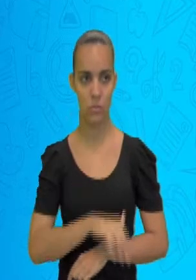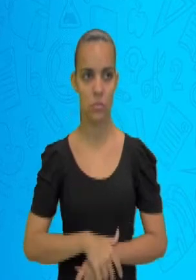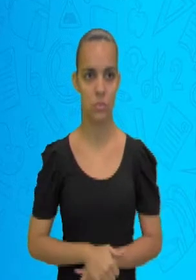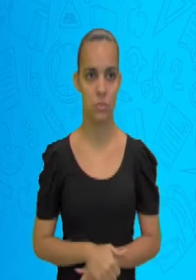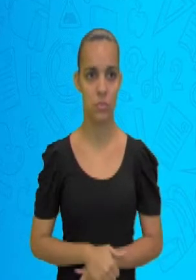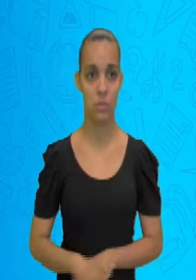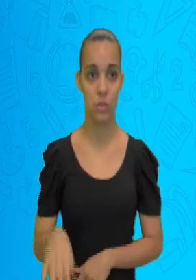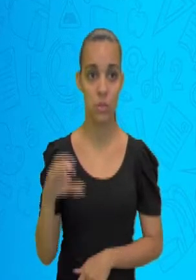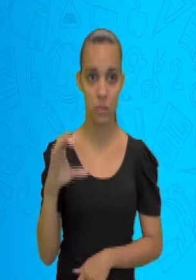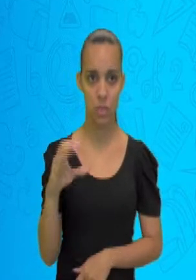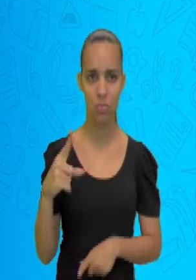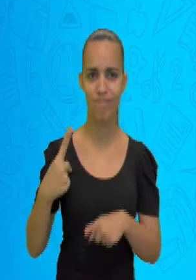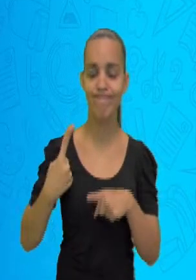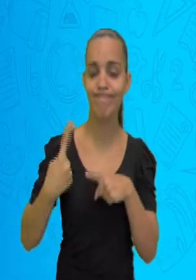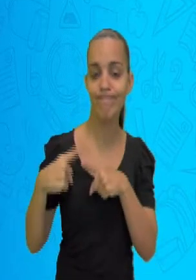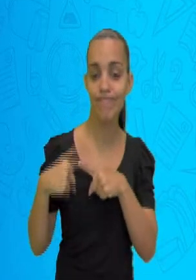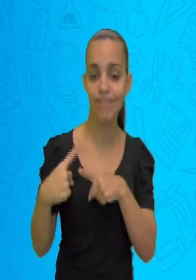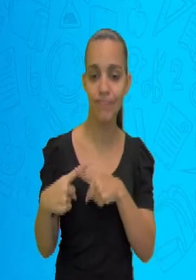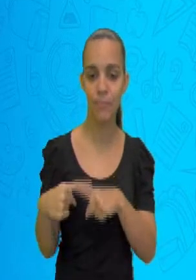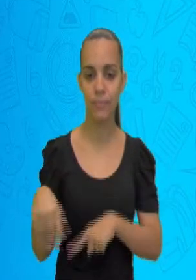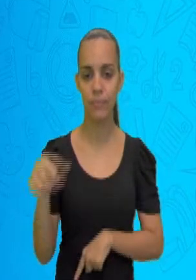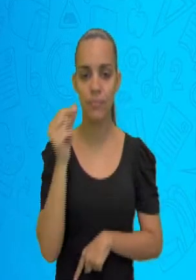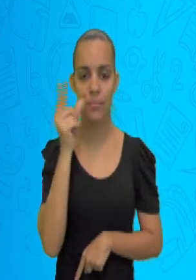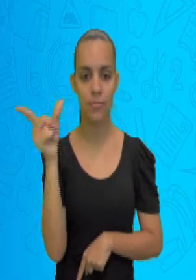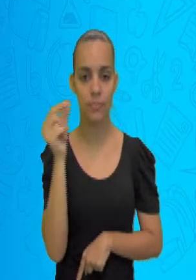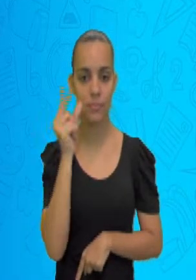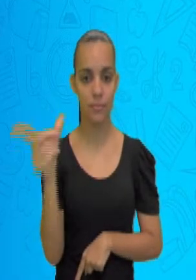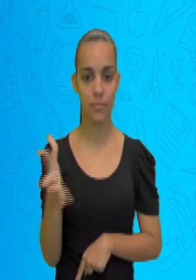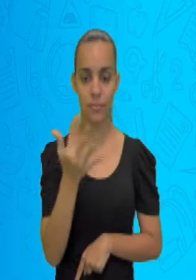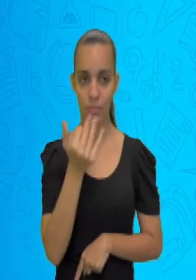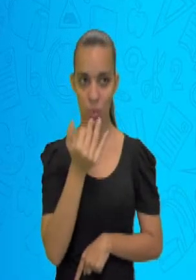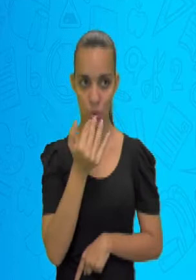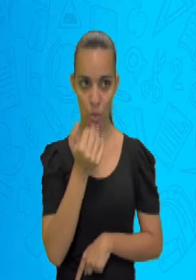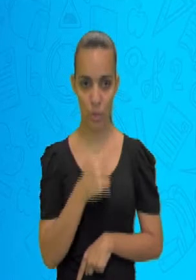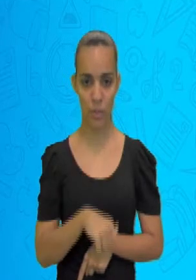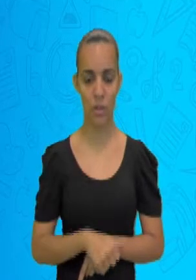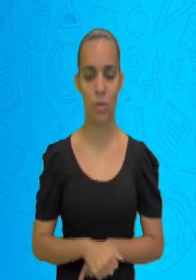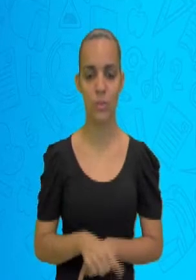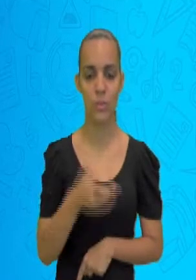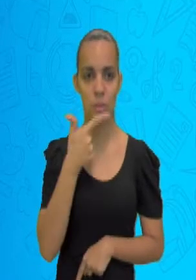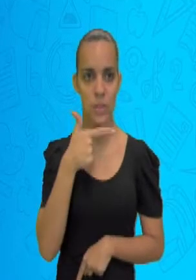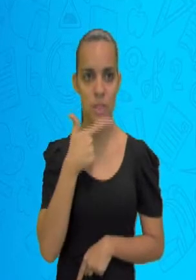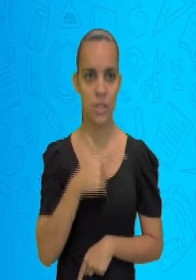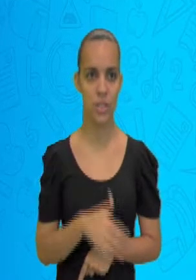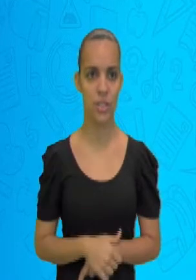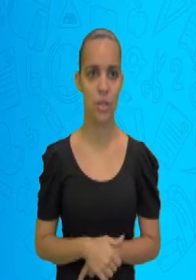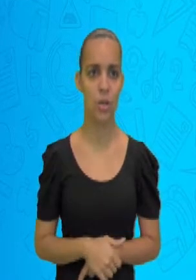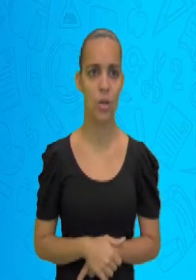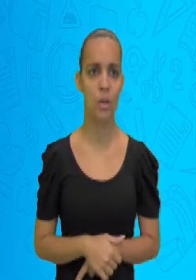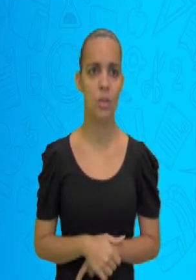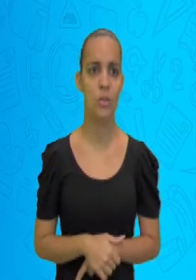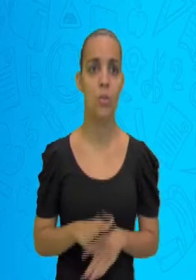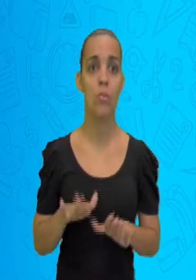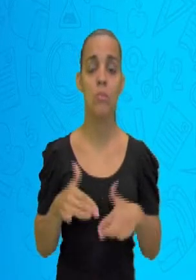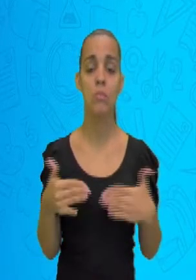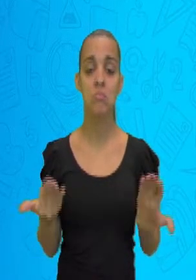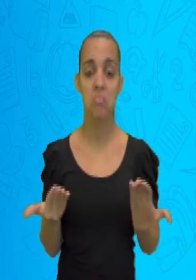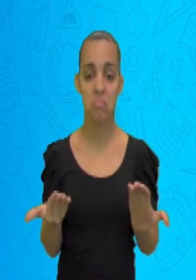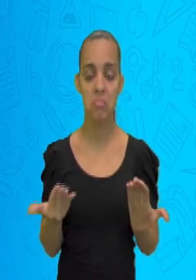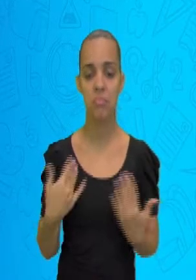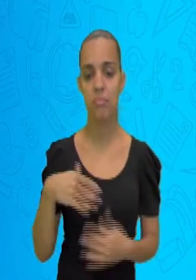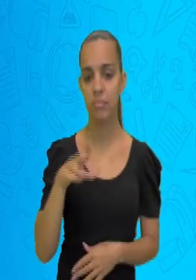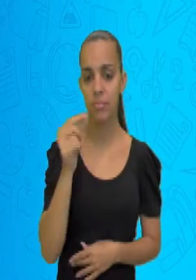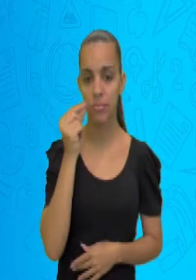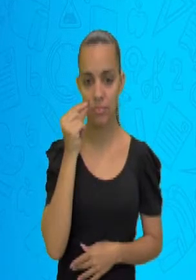Letra C, por que o rato comeu o queijo. Ou letra D, quando o